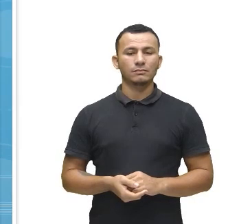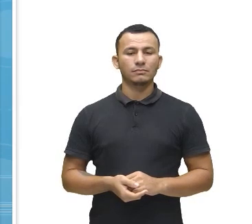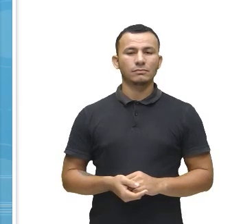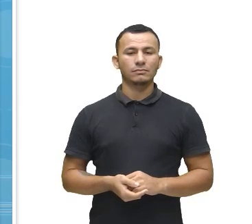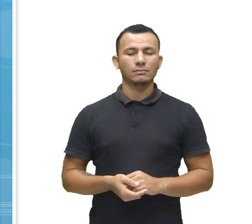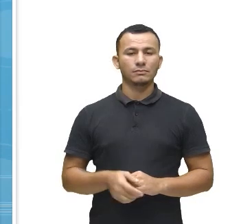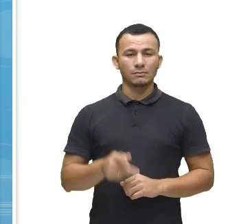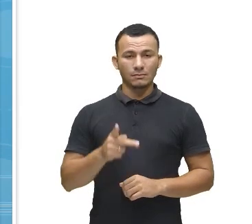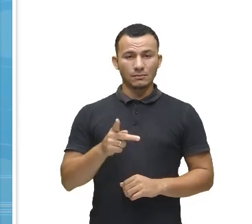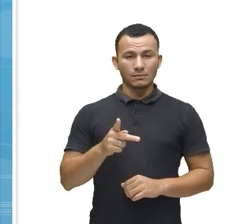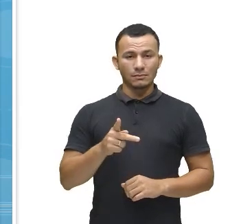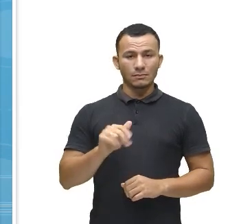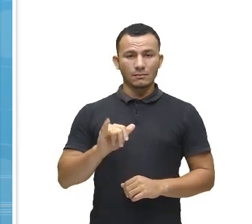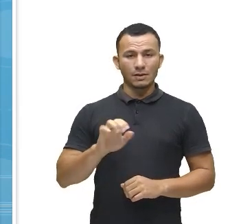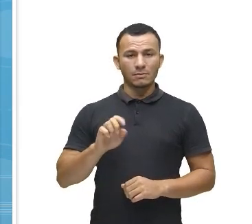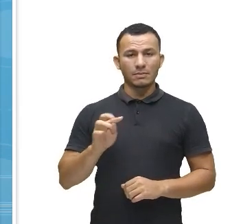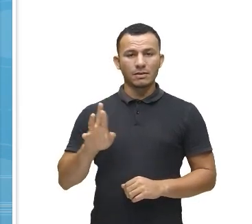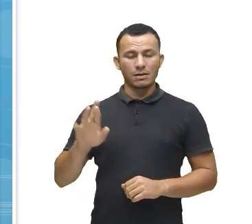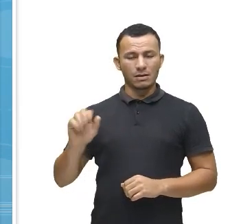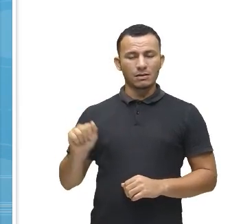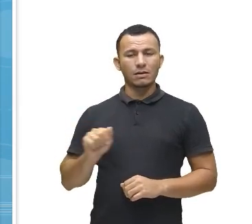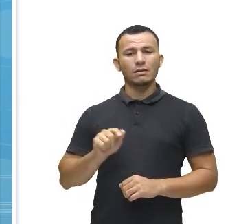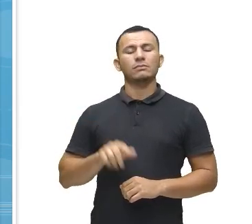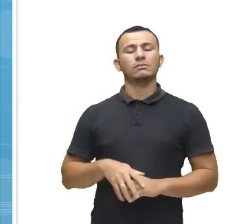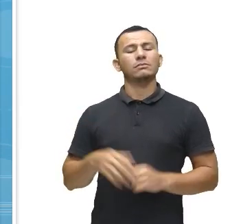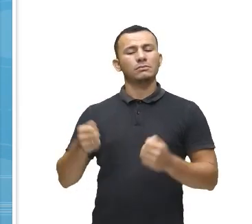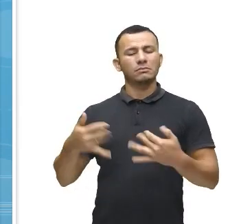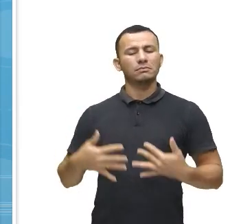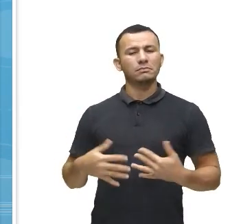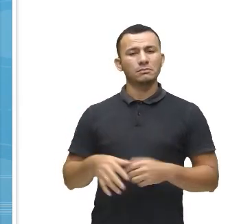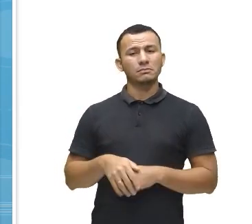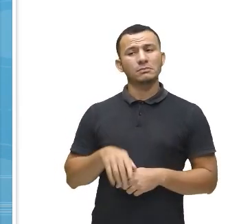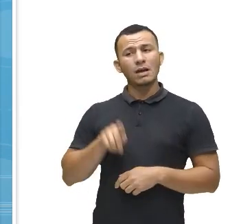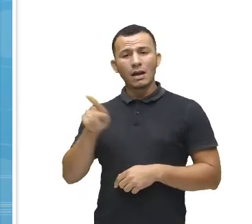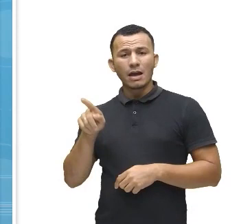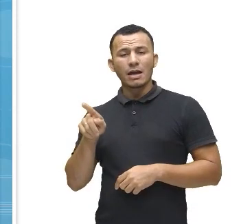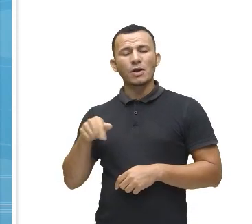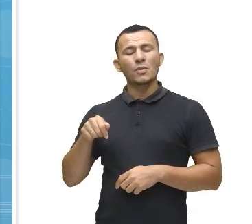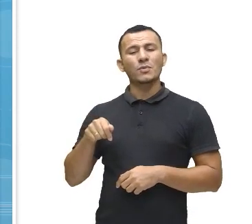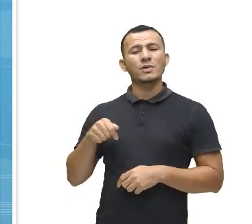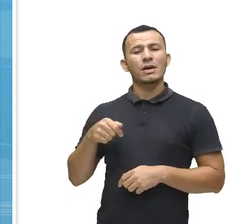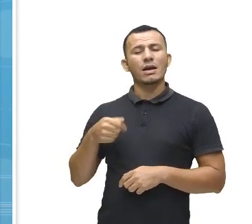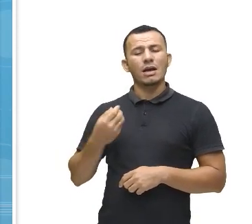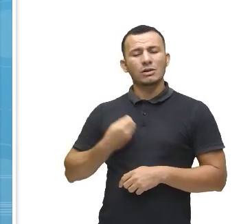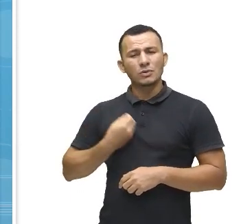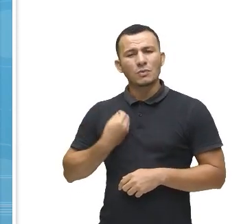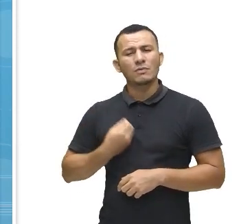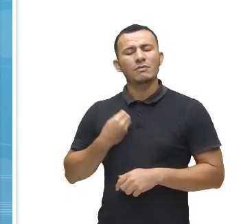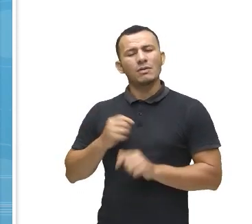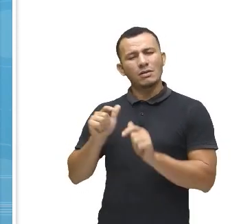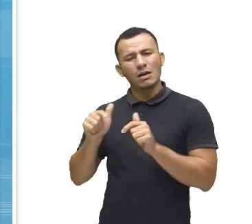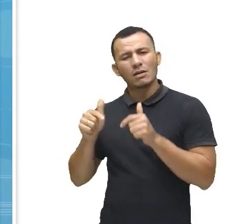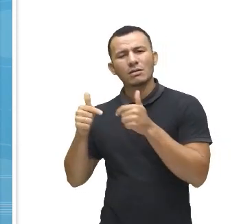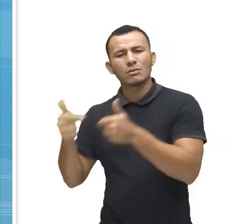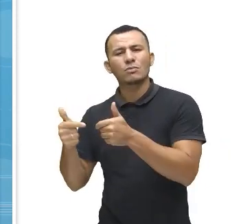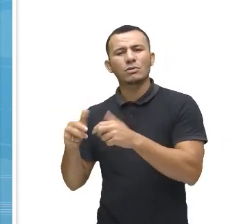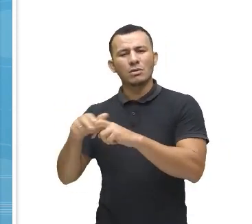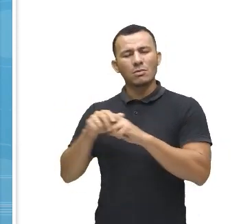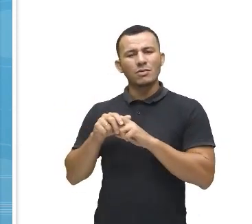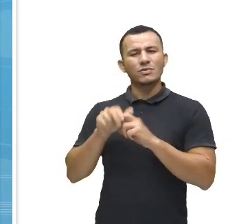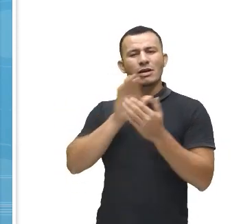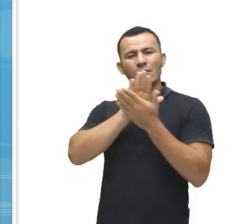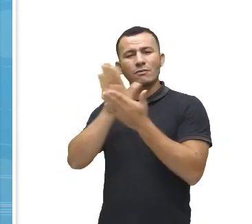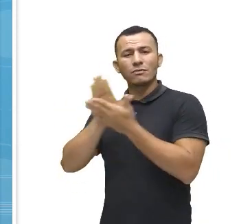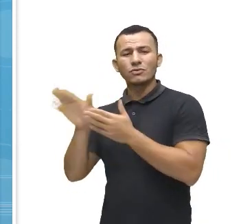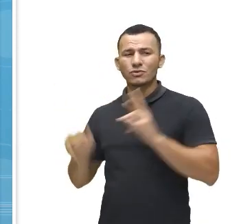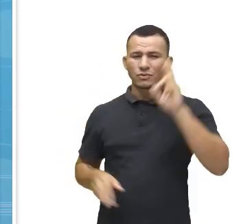a Pietra Azevedo fala o seguinte para mim, que eles representavam sobrevivência negra para fugir dos seus senhores. Sim, gente, está